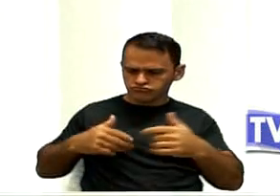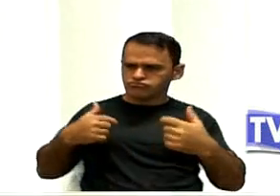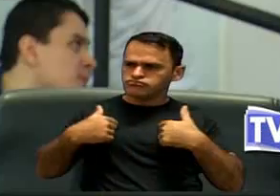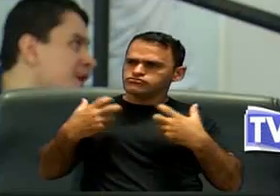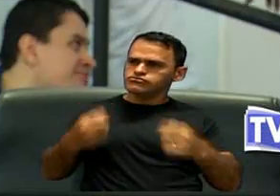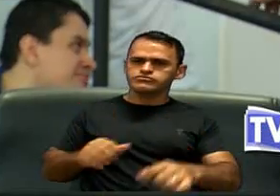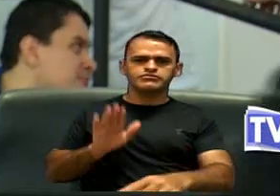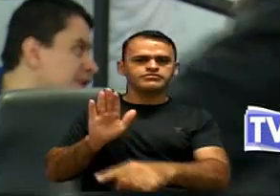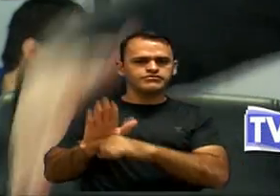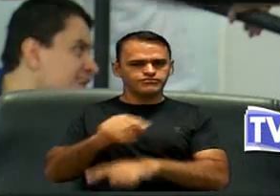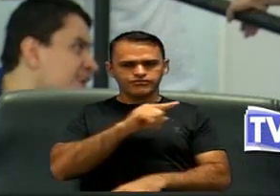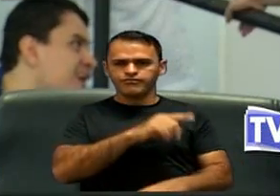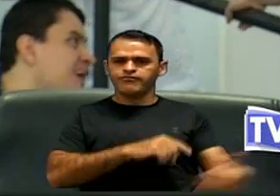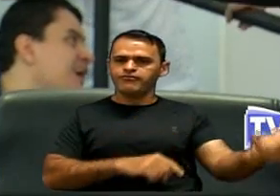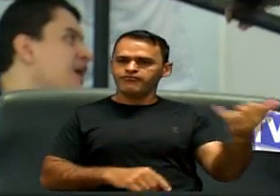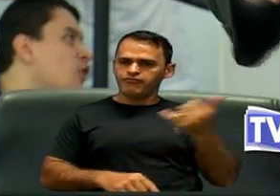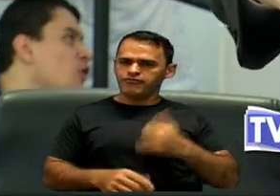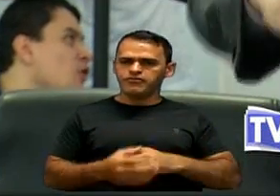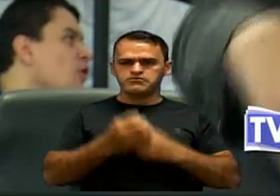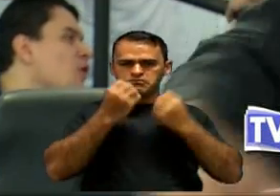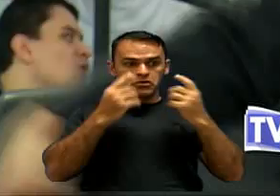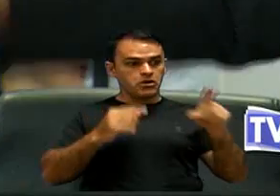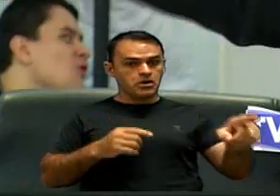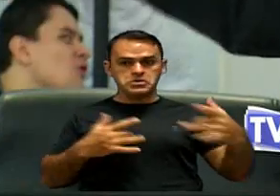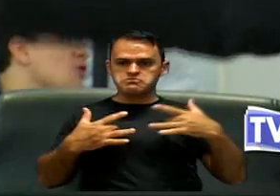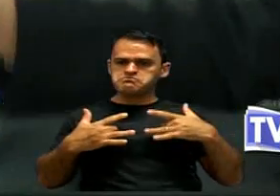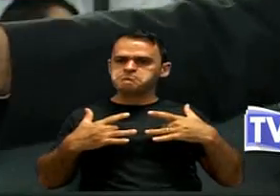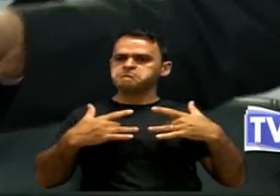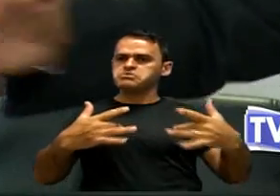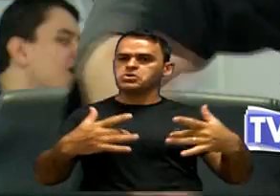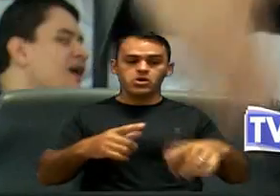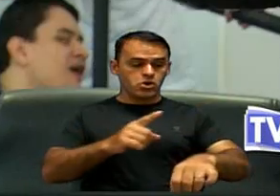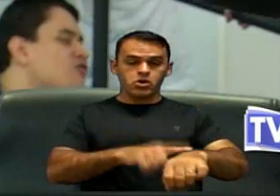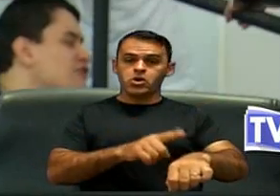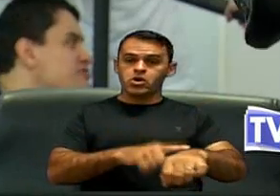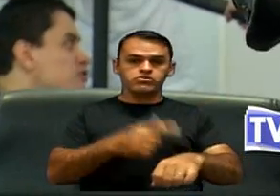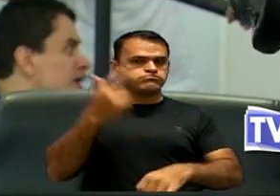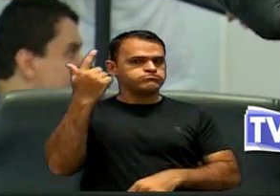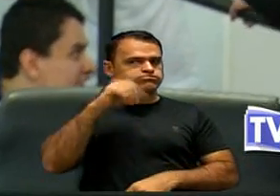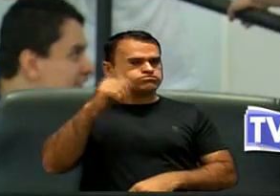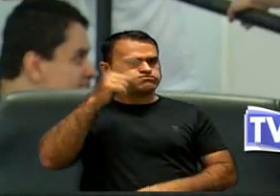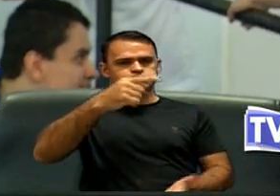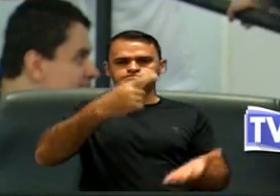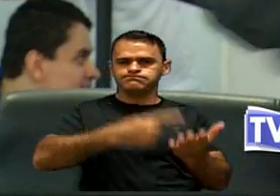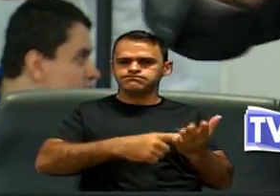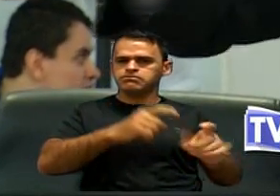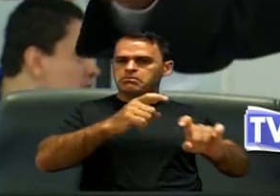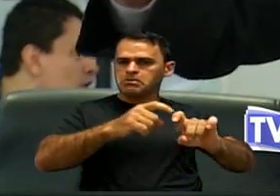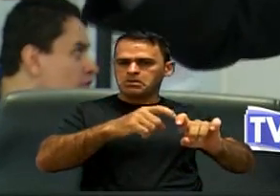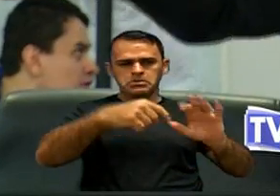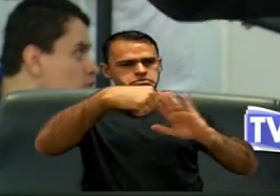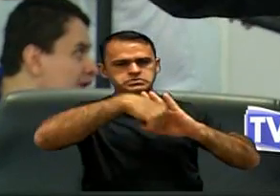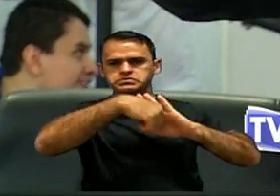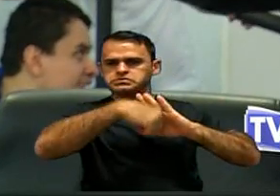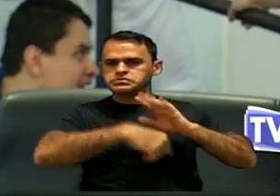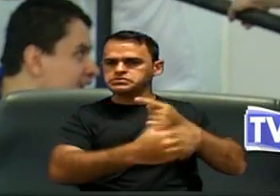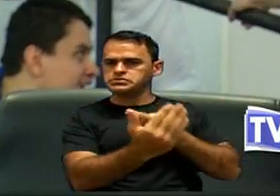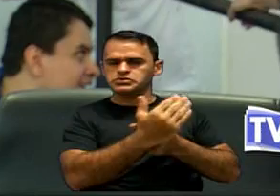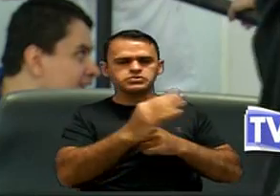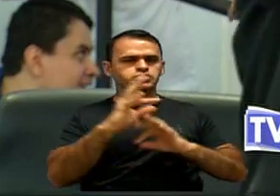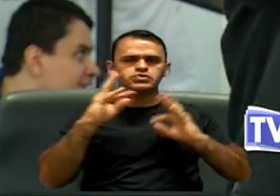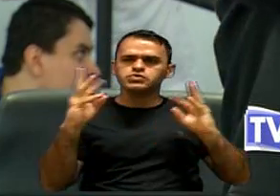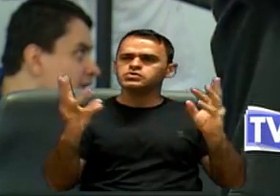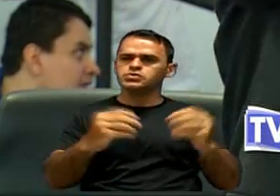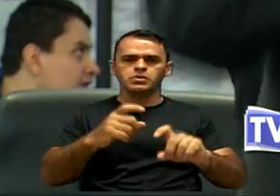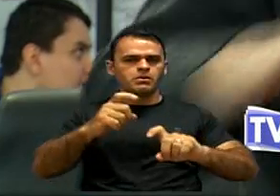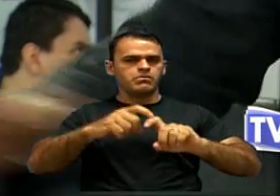do Martinez... deixou à disposição, encaixou um horário, sempre pela vida. Então, a todos os médicos de Sorocaba, eu quero